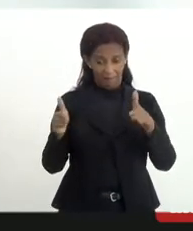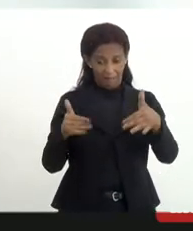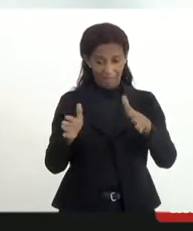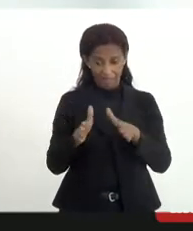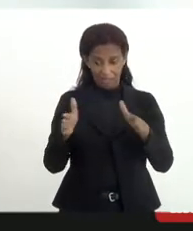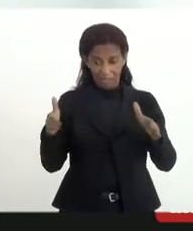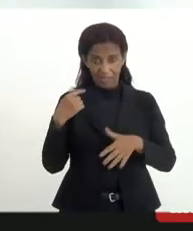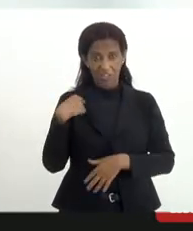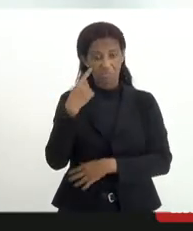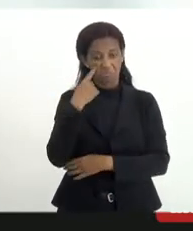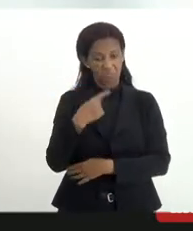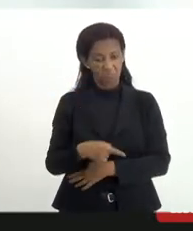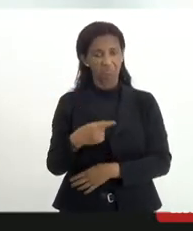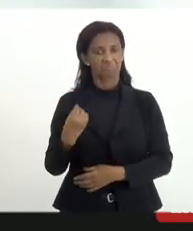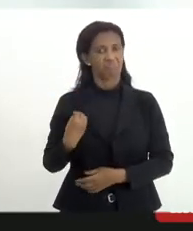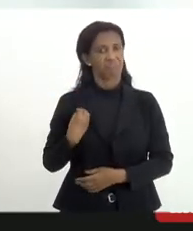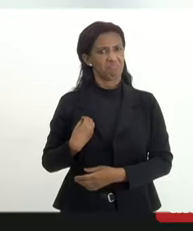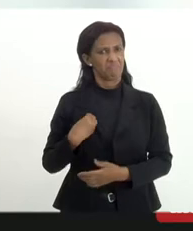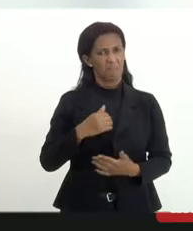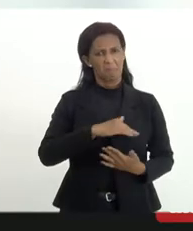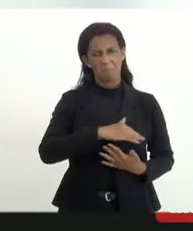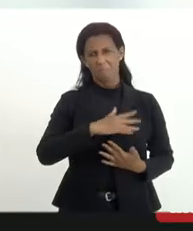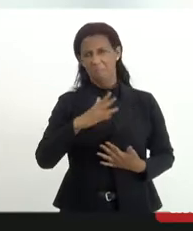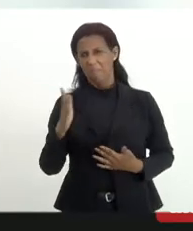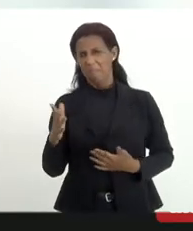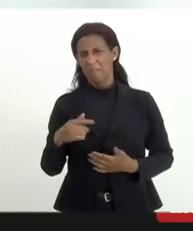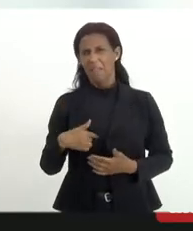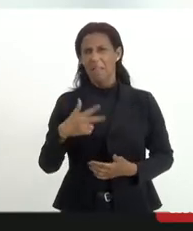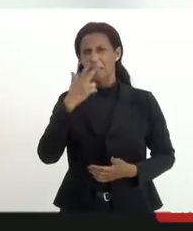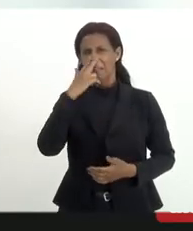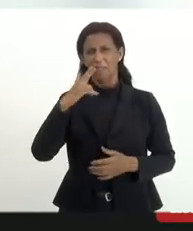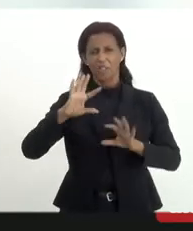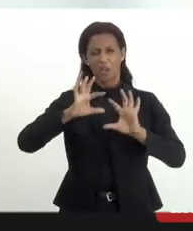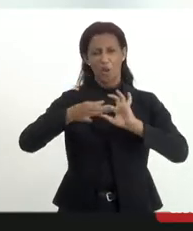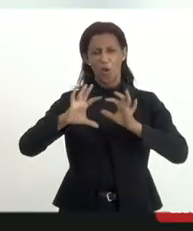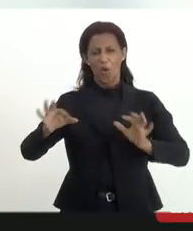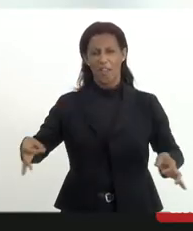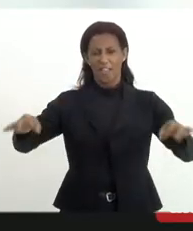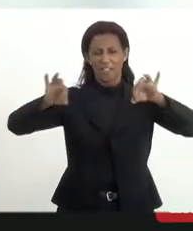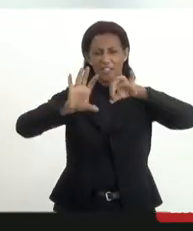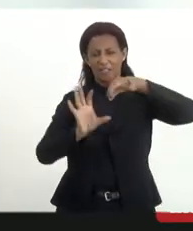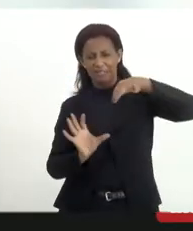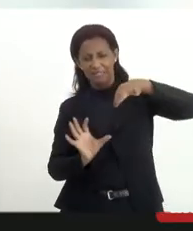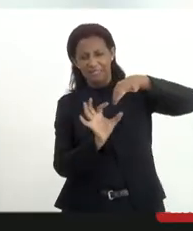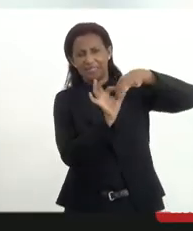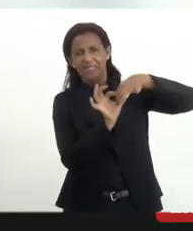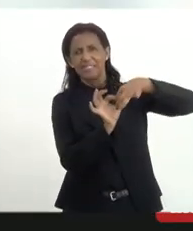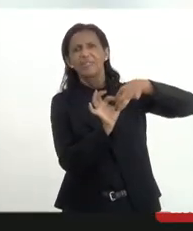na vida, talvez passada com corrente e cadeado.